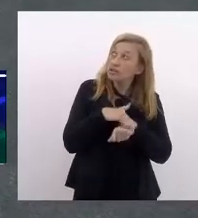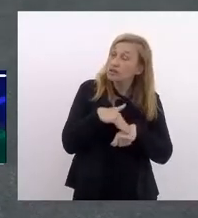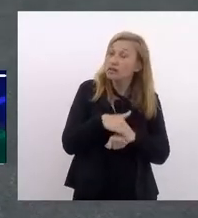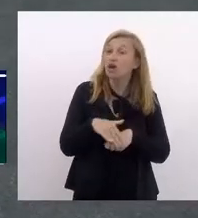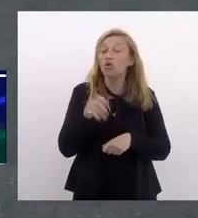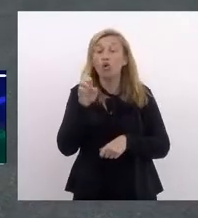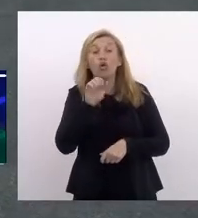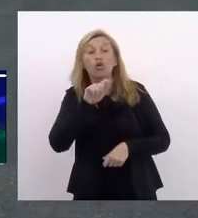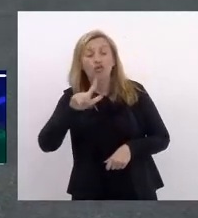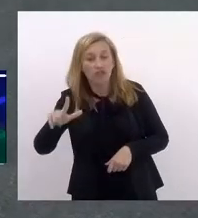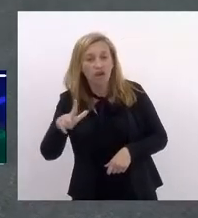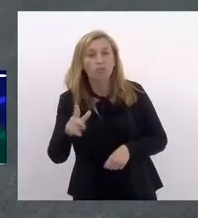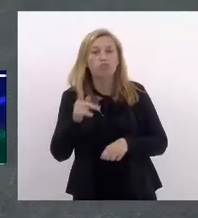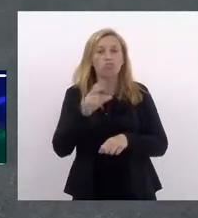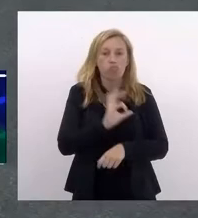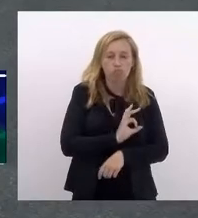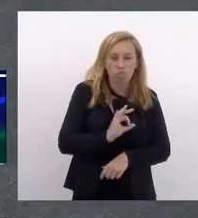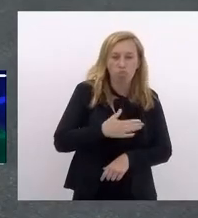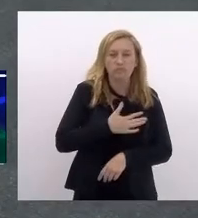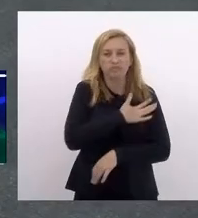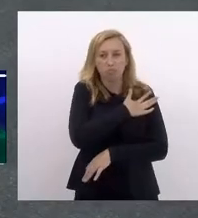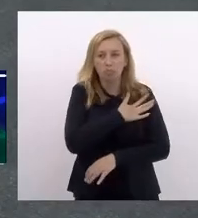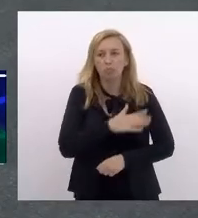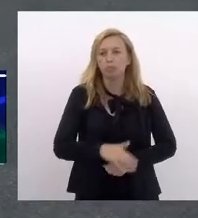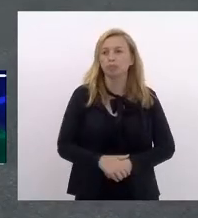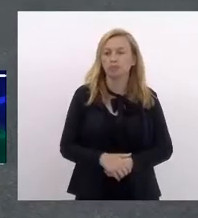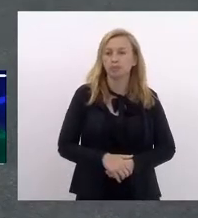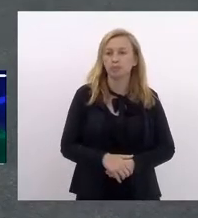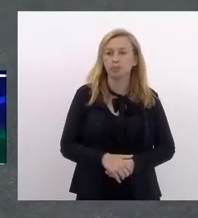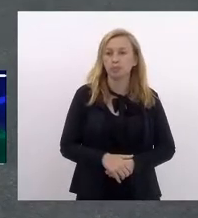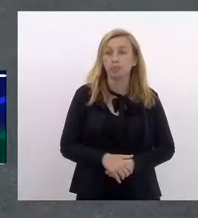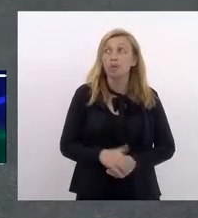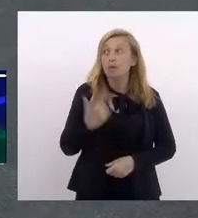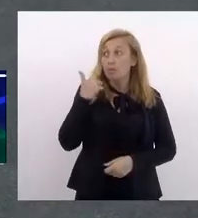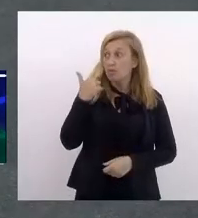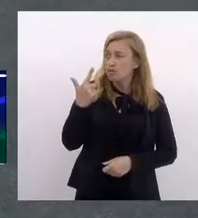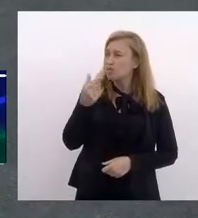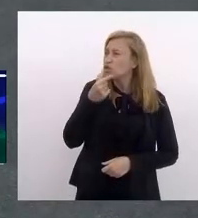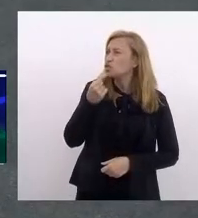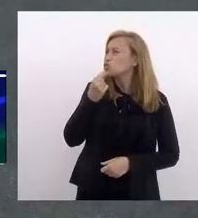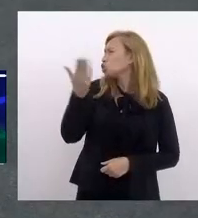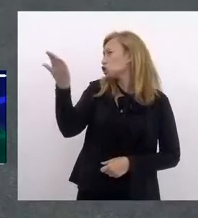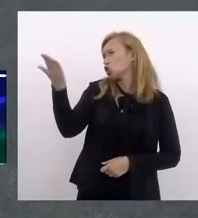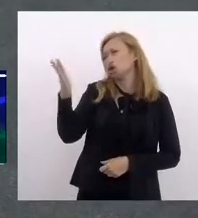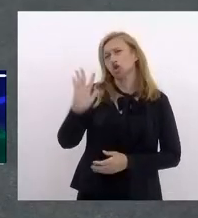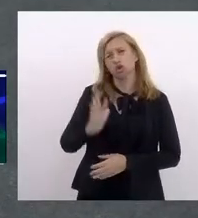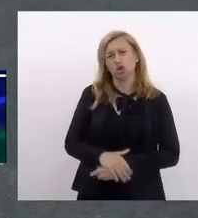com o Coronel da Polícia Militar. A gente viu esses meninos